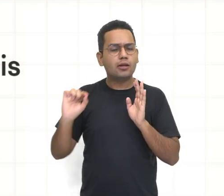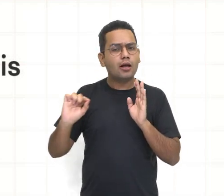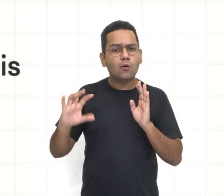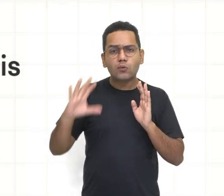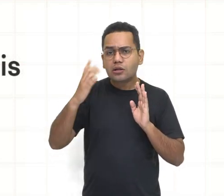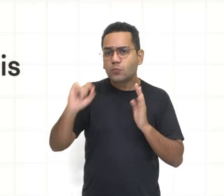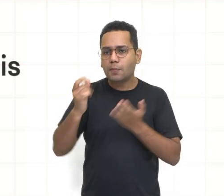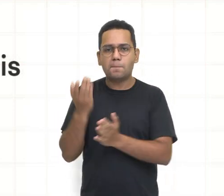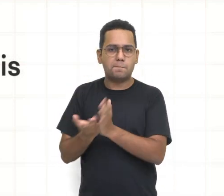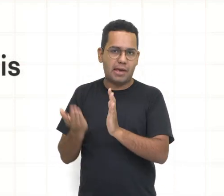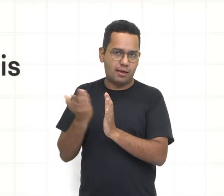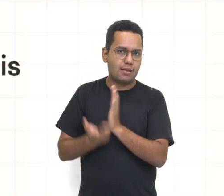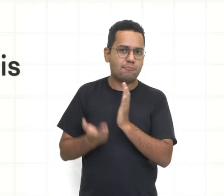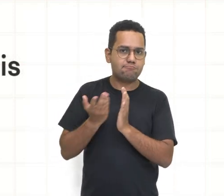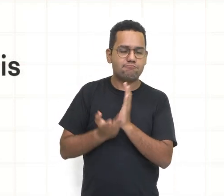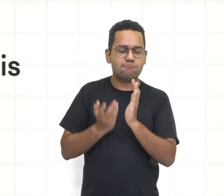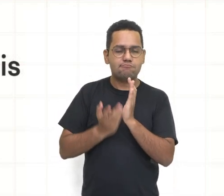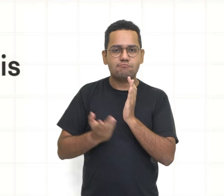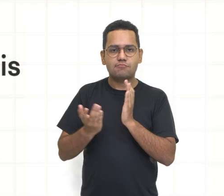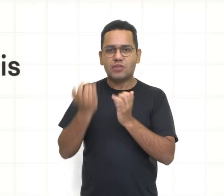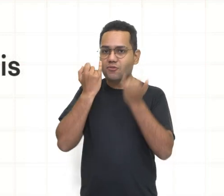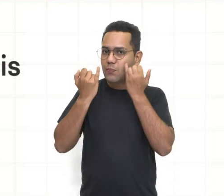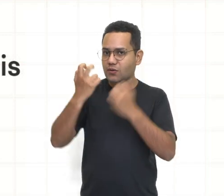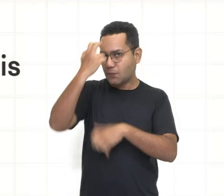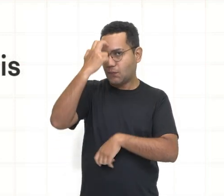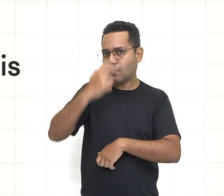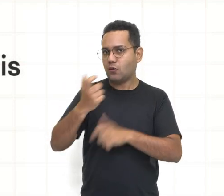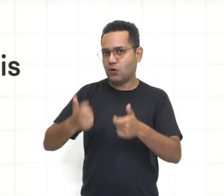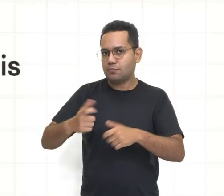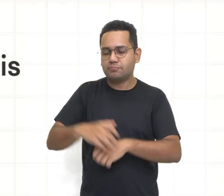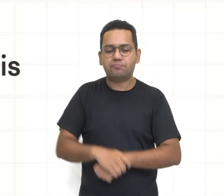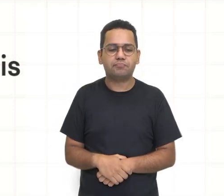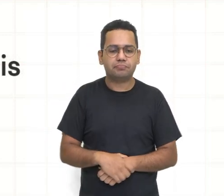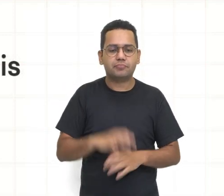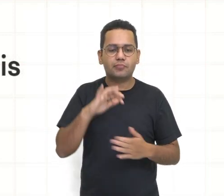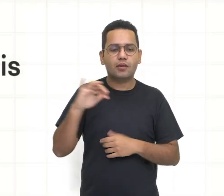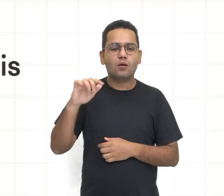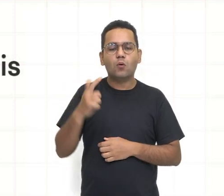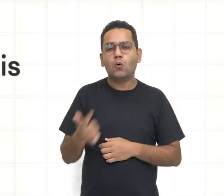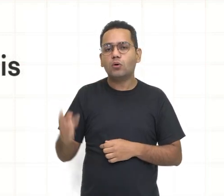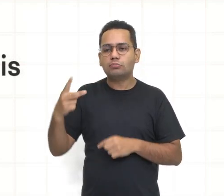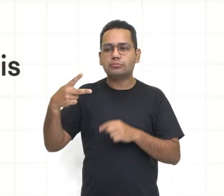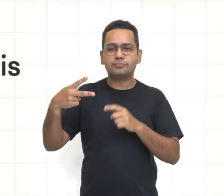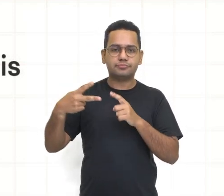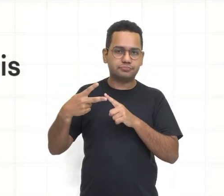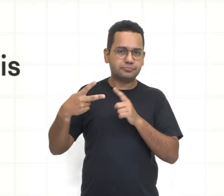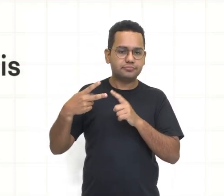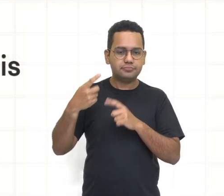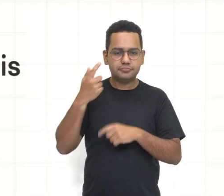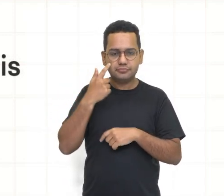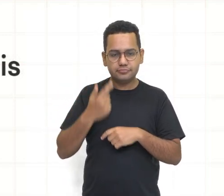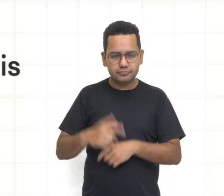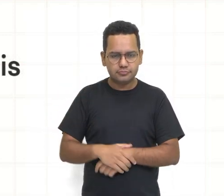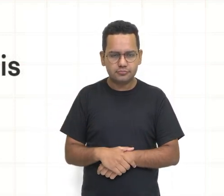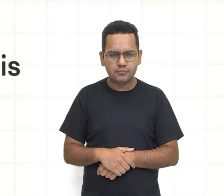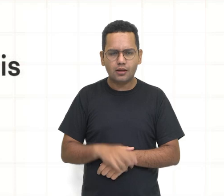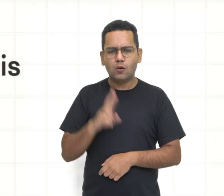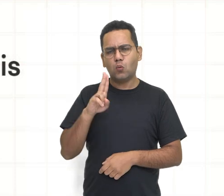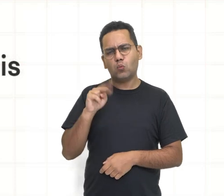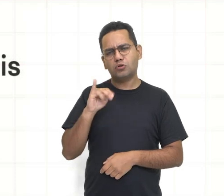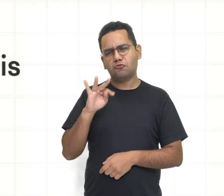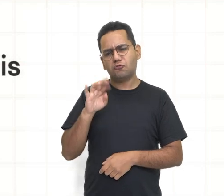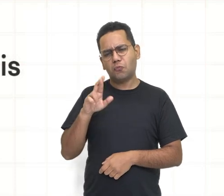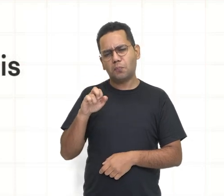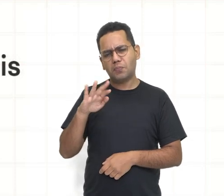perda da identidade cultural, certo? Nesse contexto também, vamos verificar a uniformização. O que